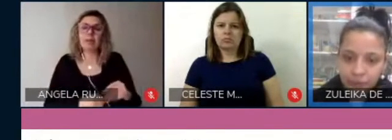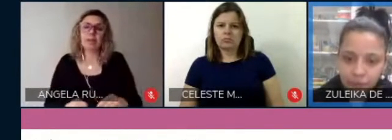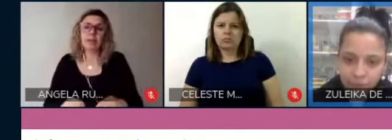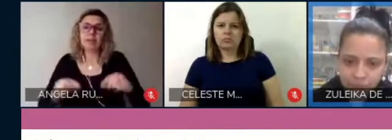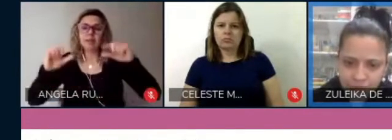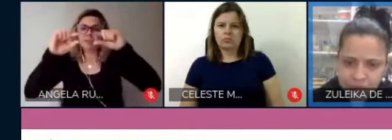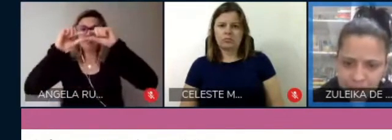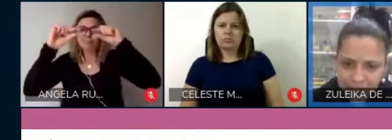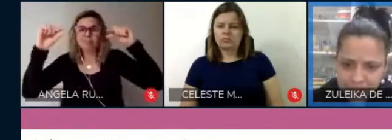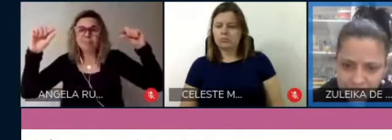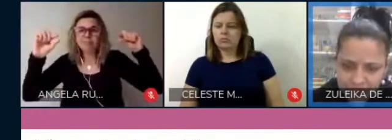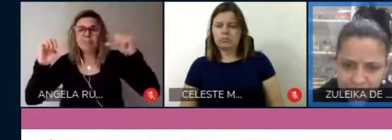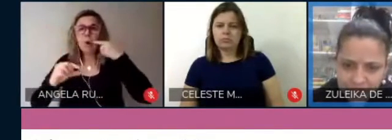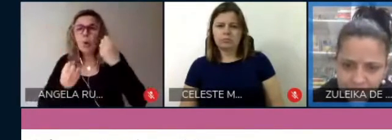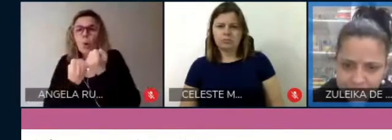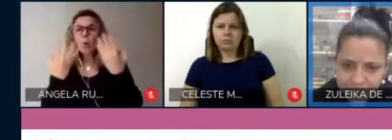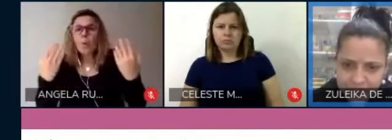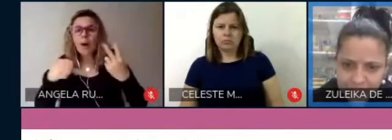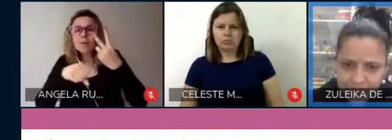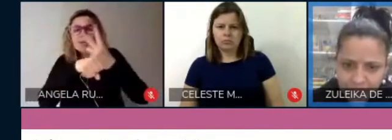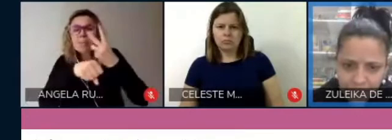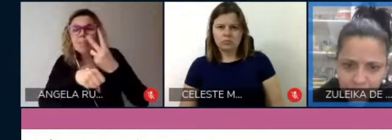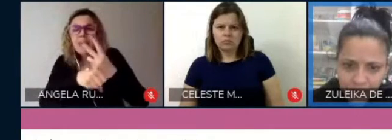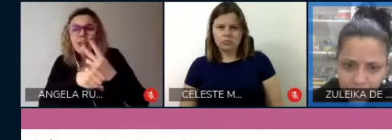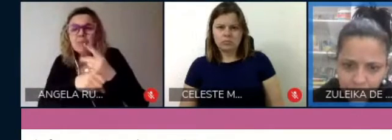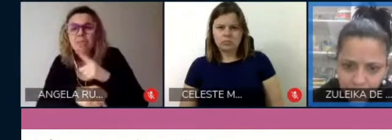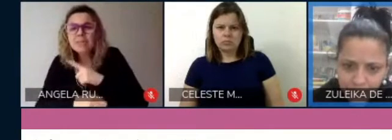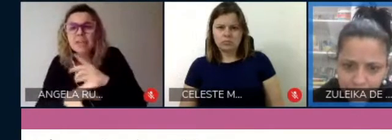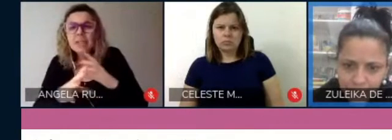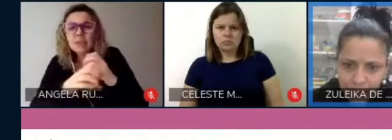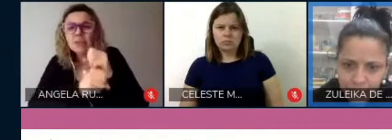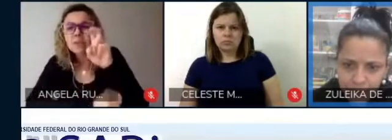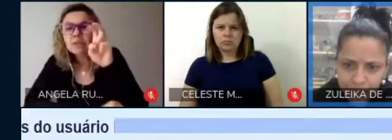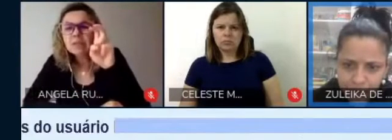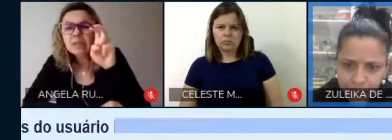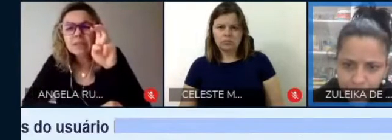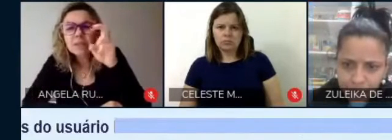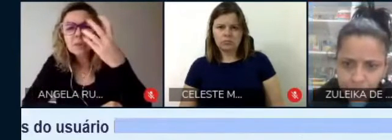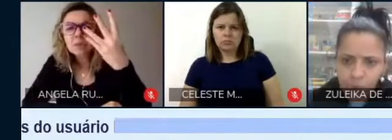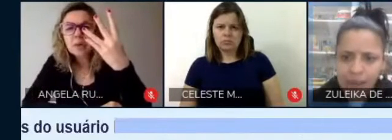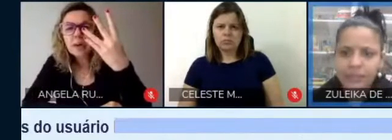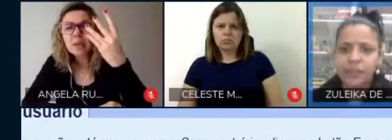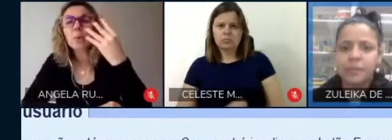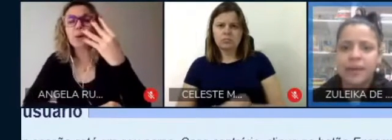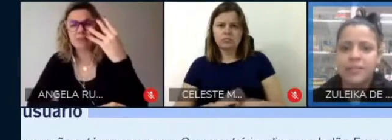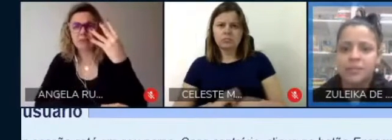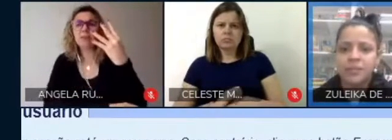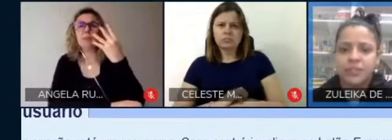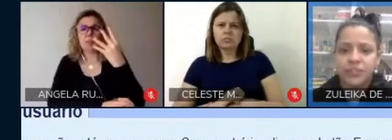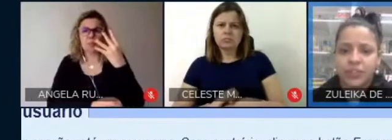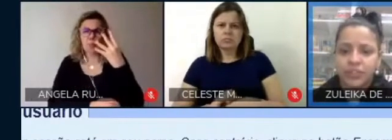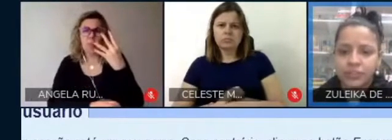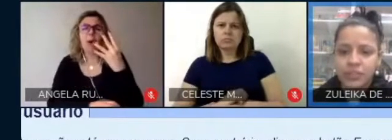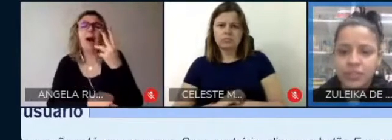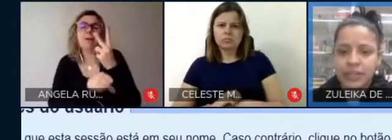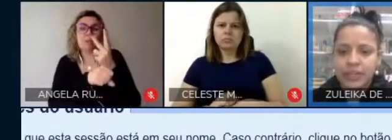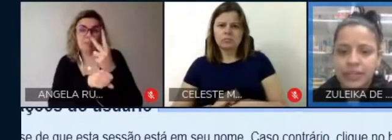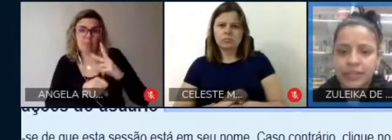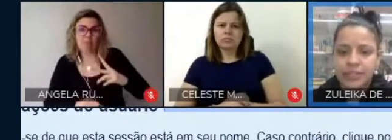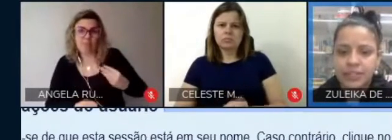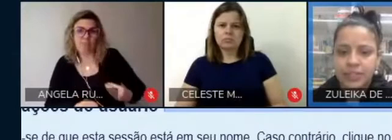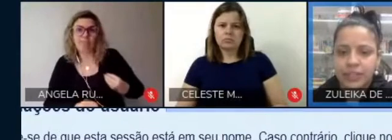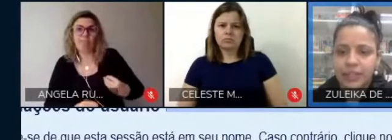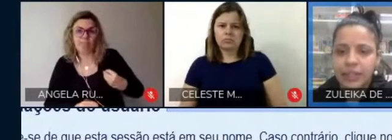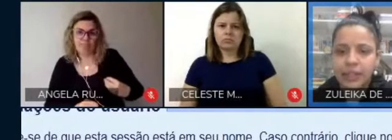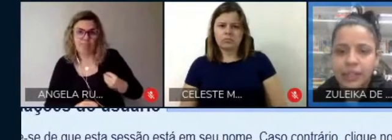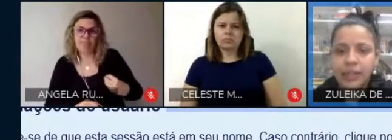Eu tenho quantos empréstimos ali, Luísa? 5 ou 4? 4 empréstimos ativos, né?